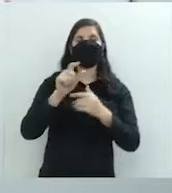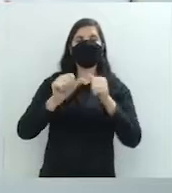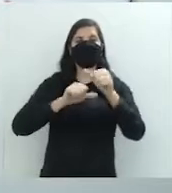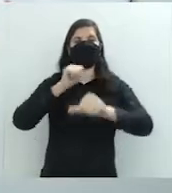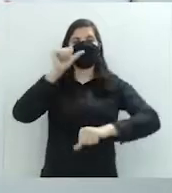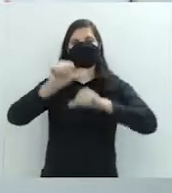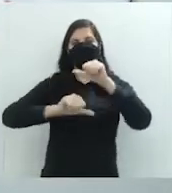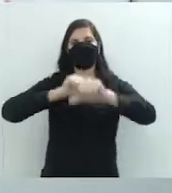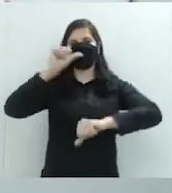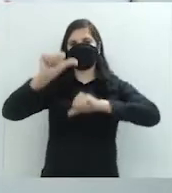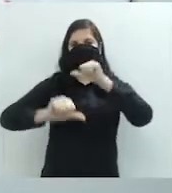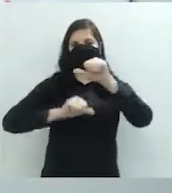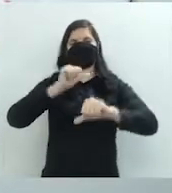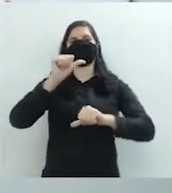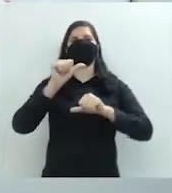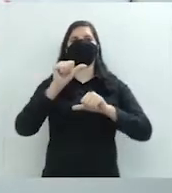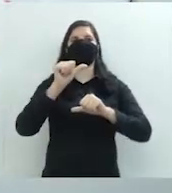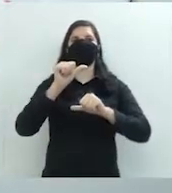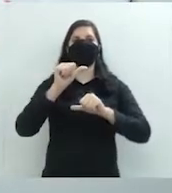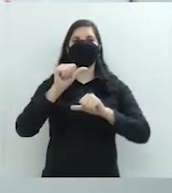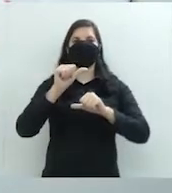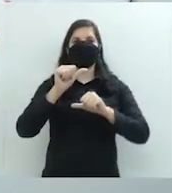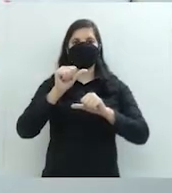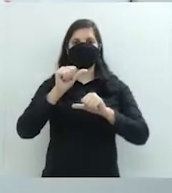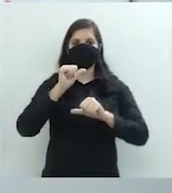de intensas mudanças.